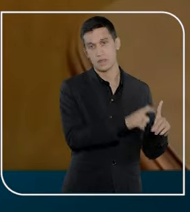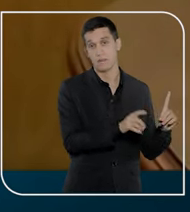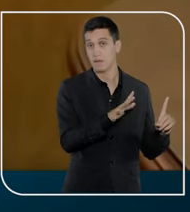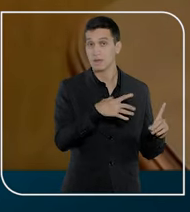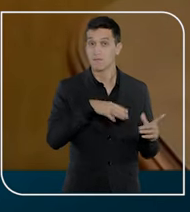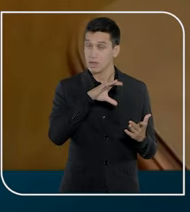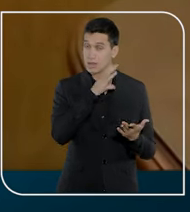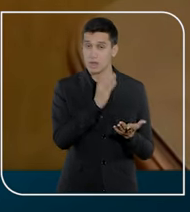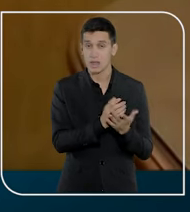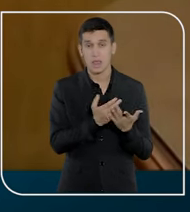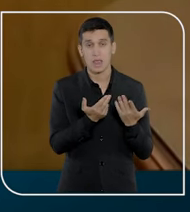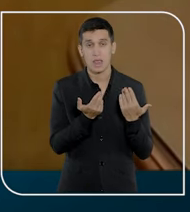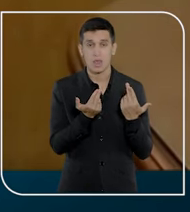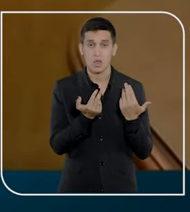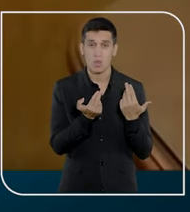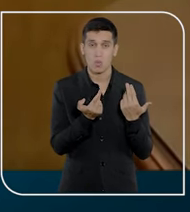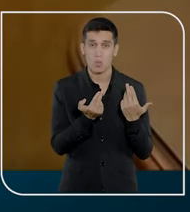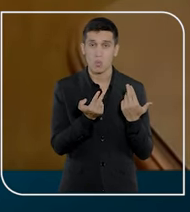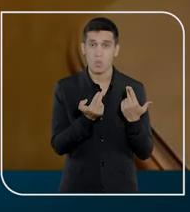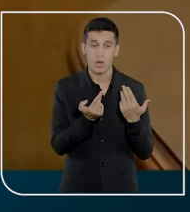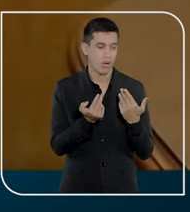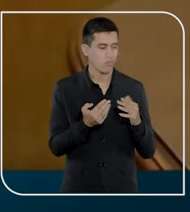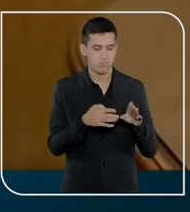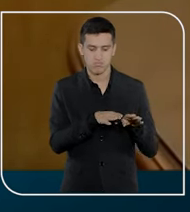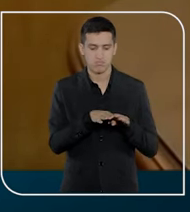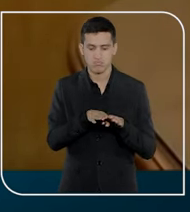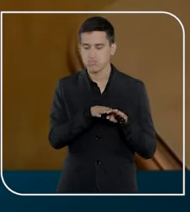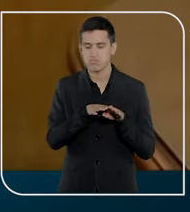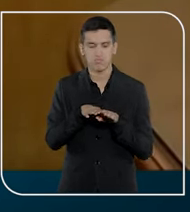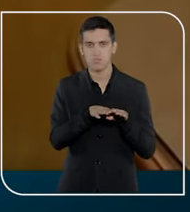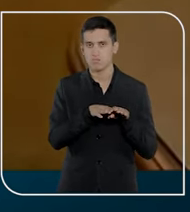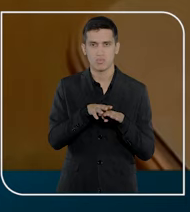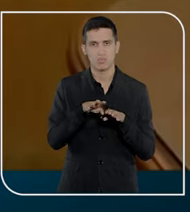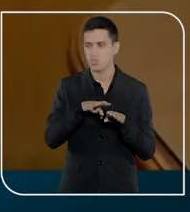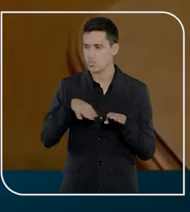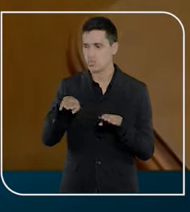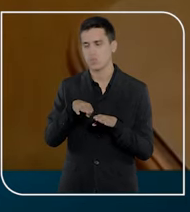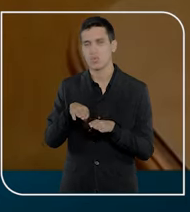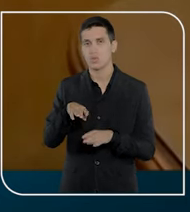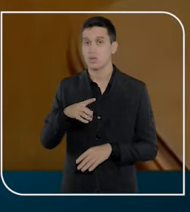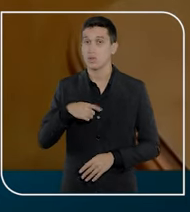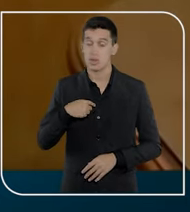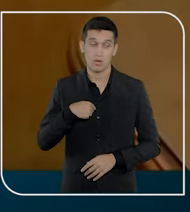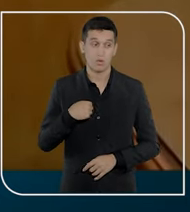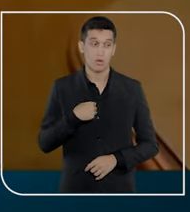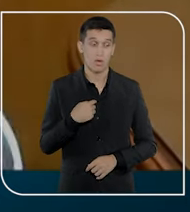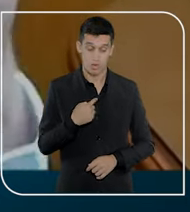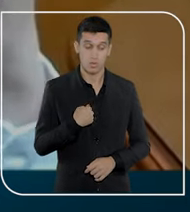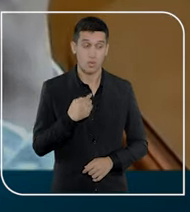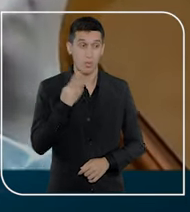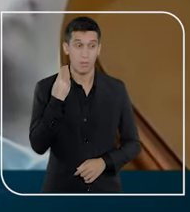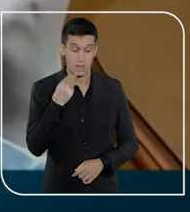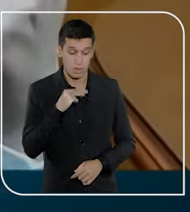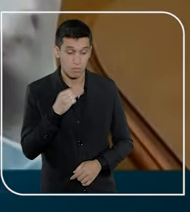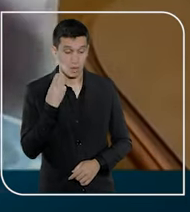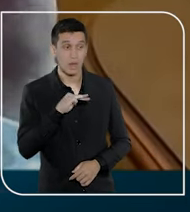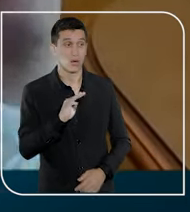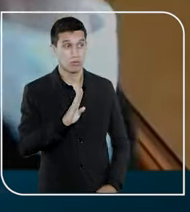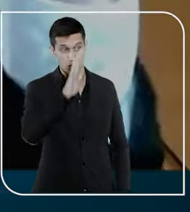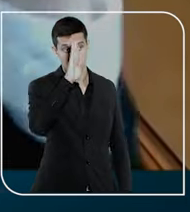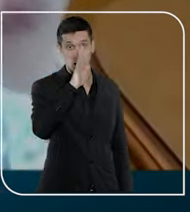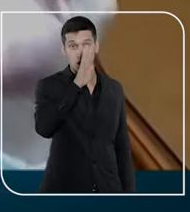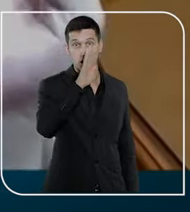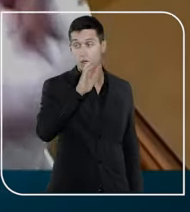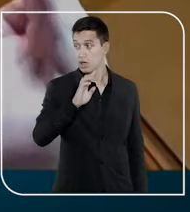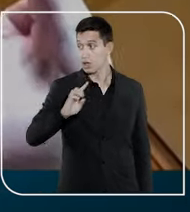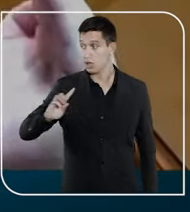mesma hierarquia, todos quirografados, eu ofereci por 1 milhão, vem o outro, ele vai ter